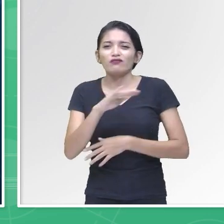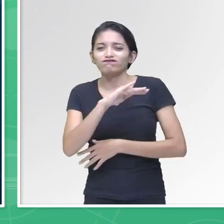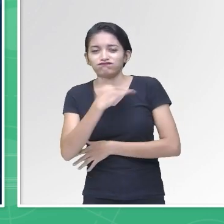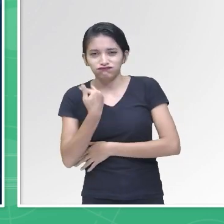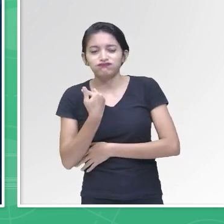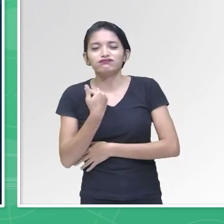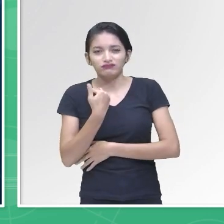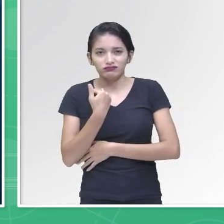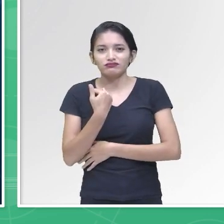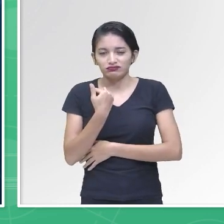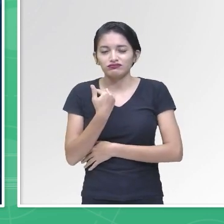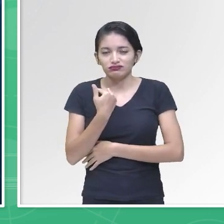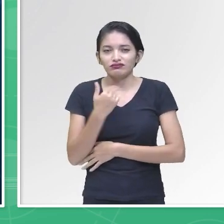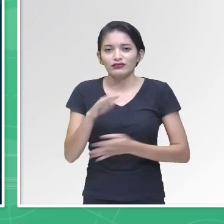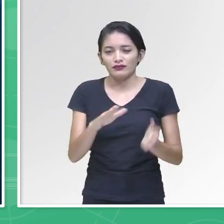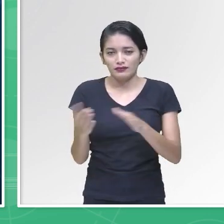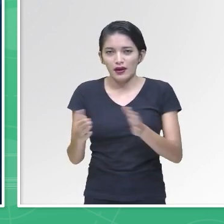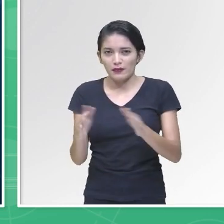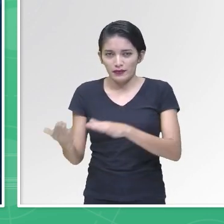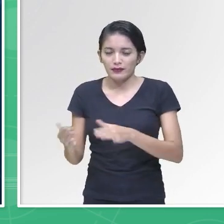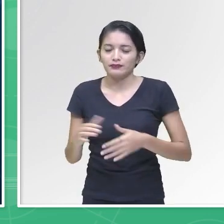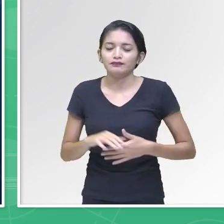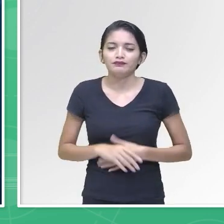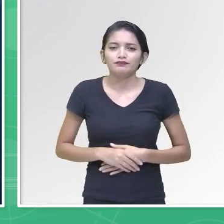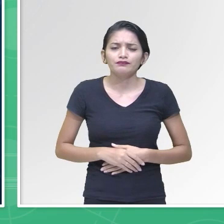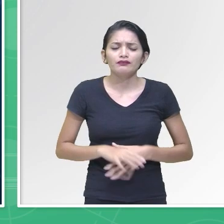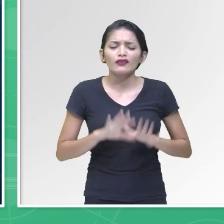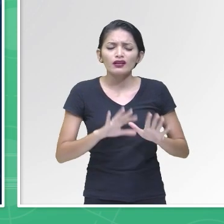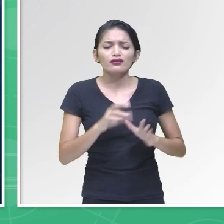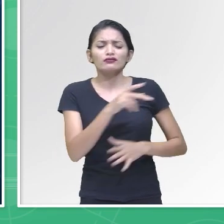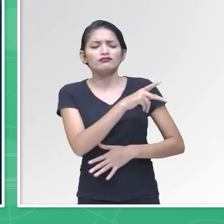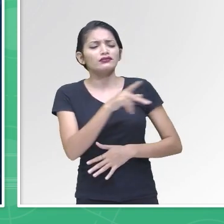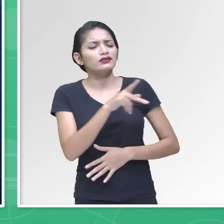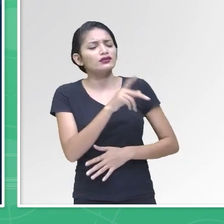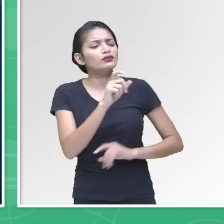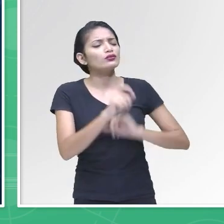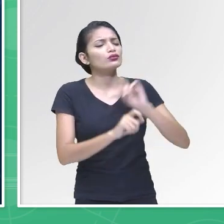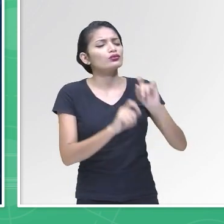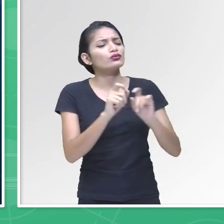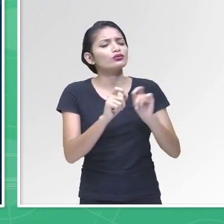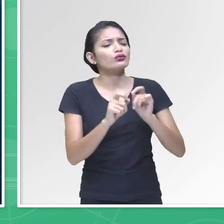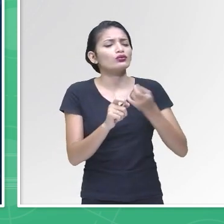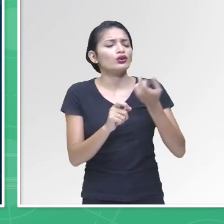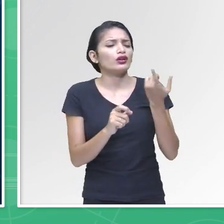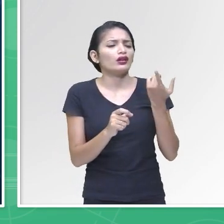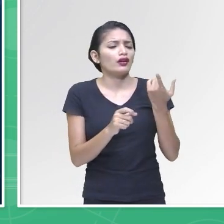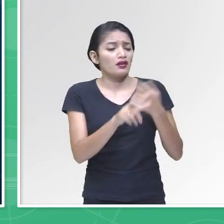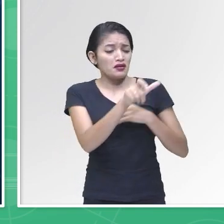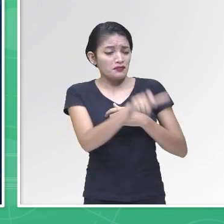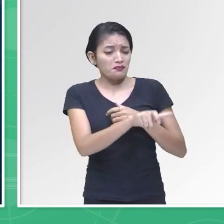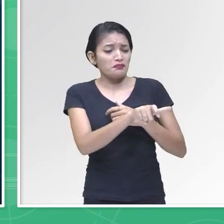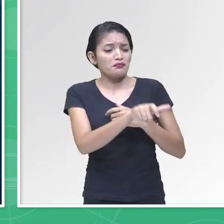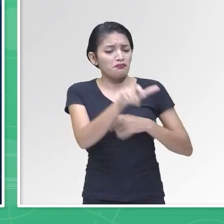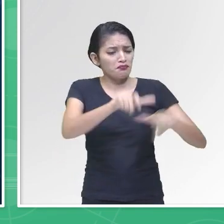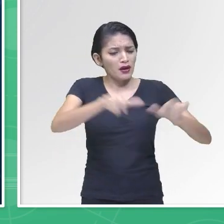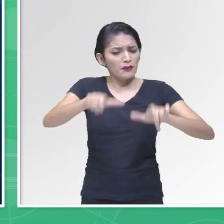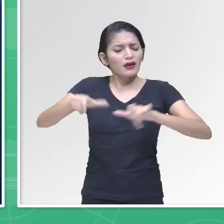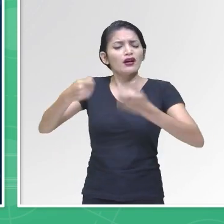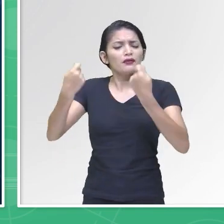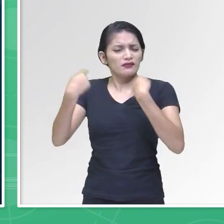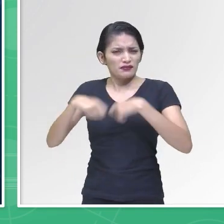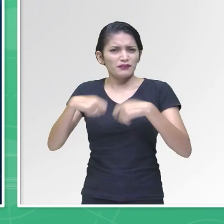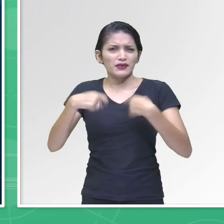sofriam homicídios. Mas, professor, e o que o indivíduo precisa, né, para